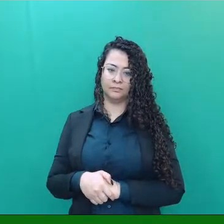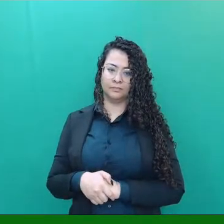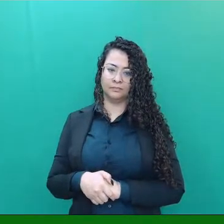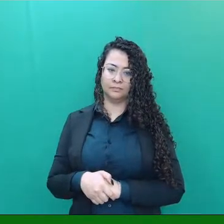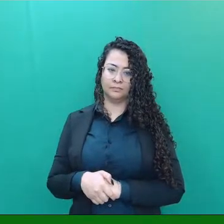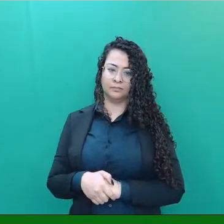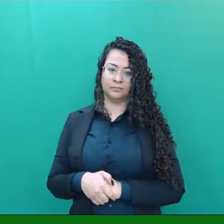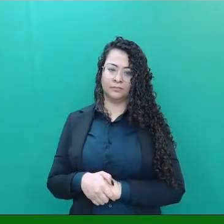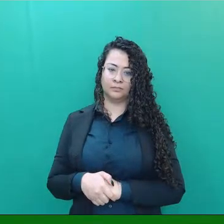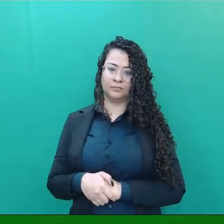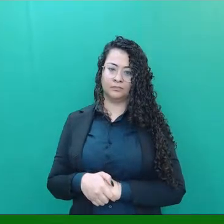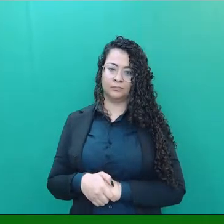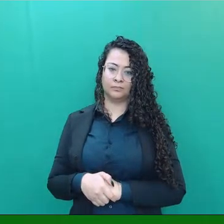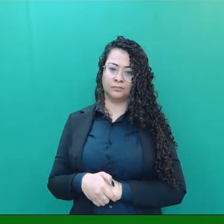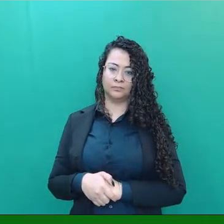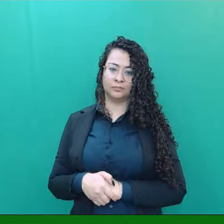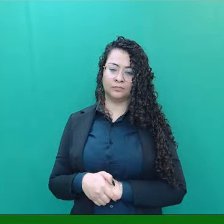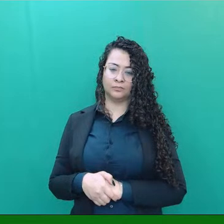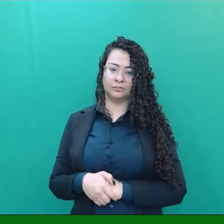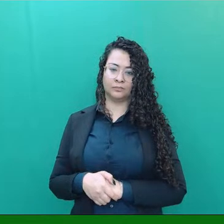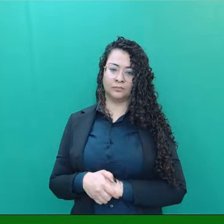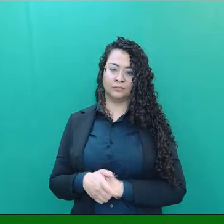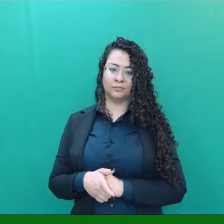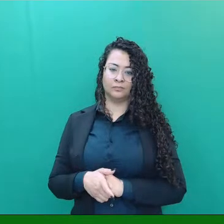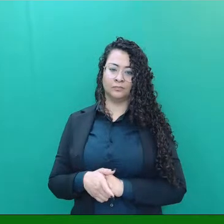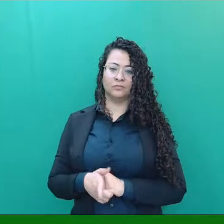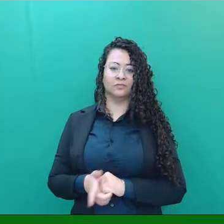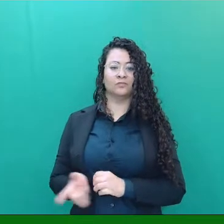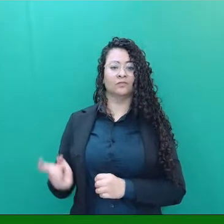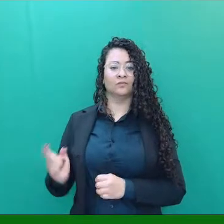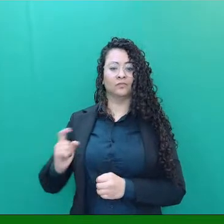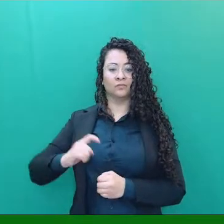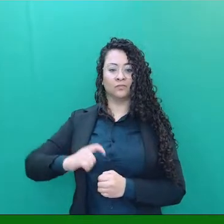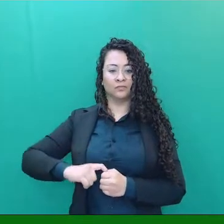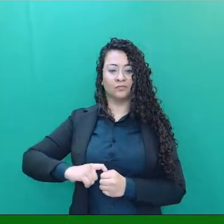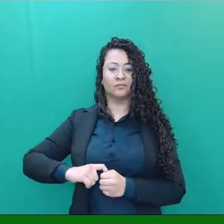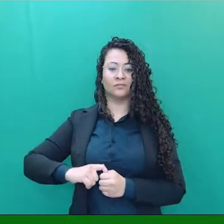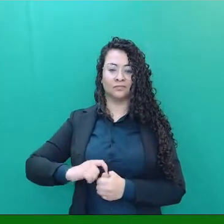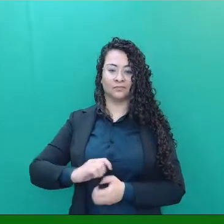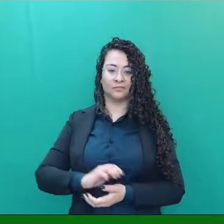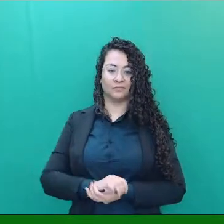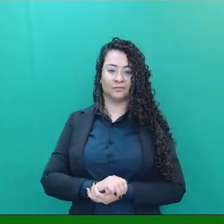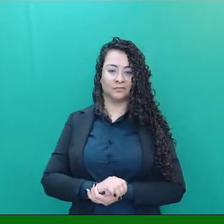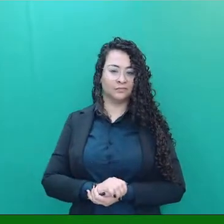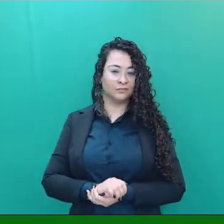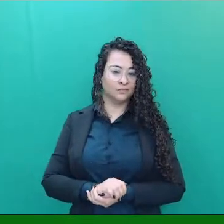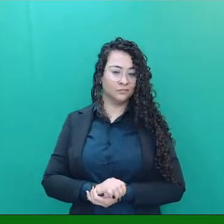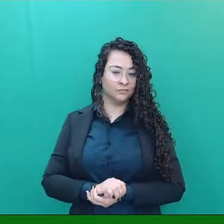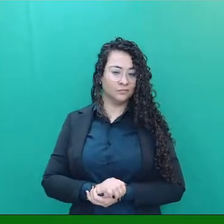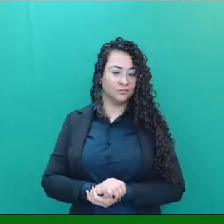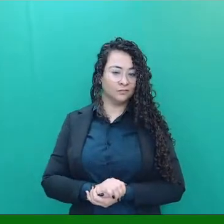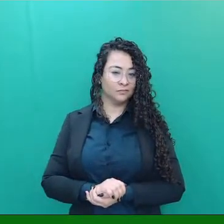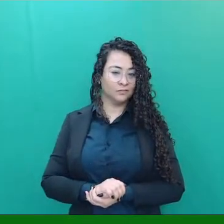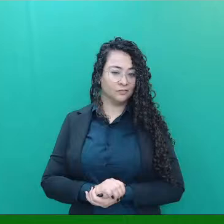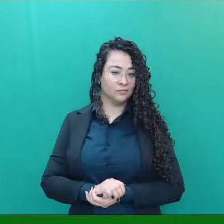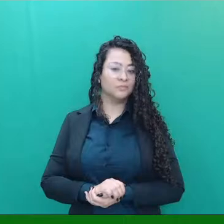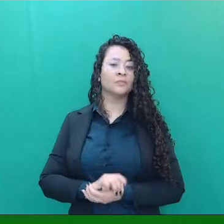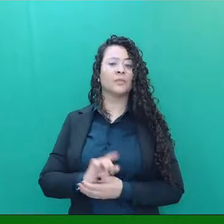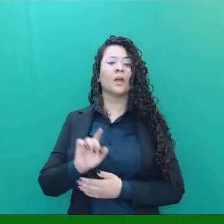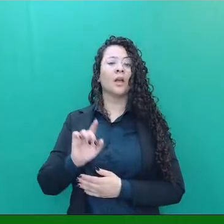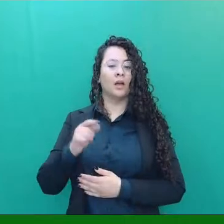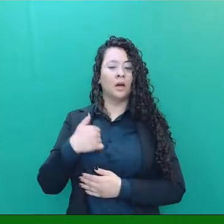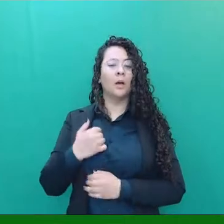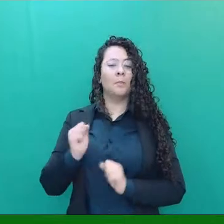nós passamos para a sala privada. Perfeito, obrigado. Nós passamos para a sala privada e depois eu vou chamo